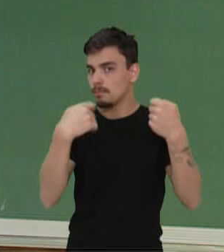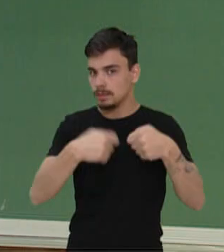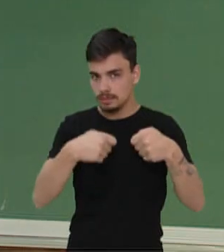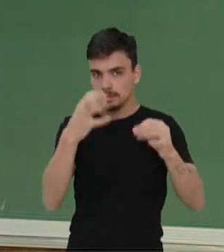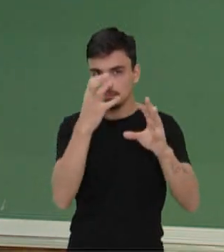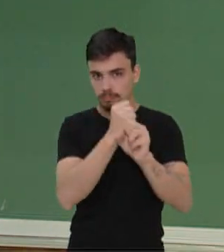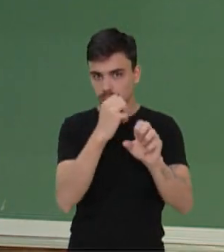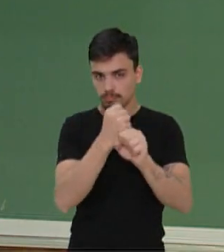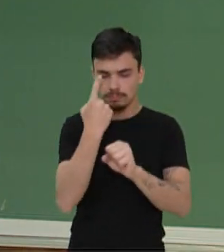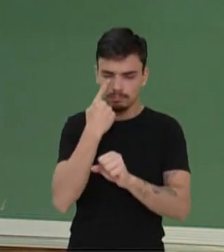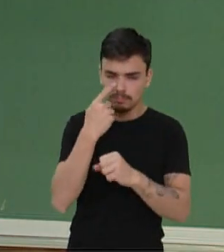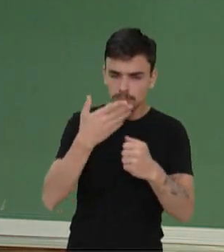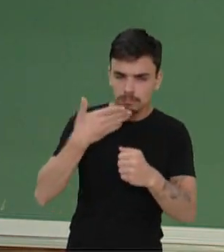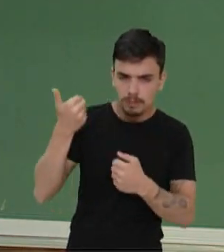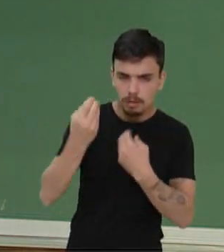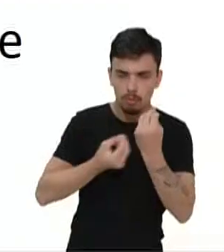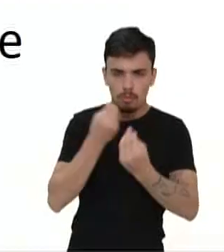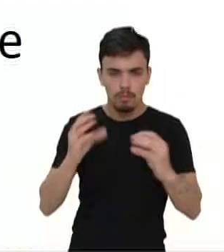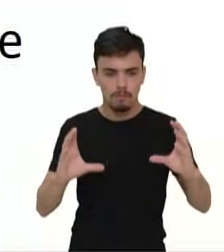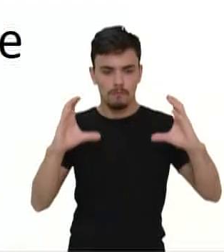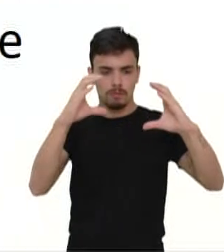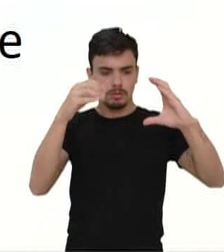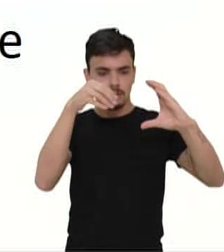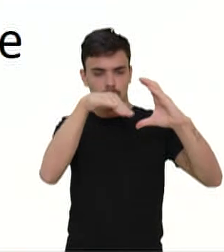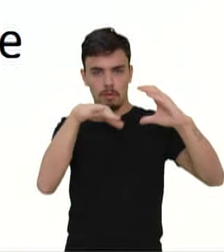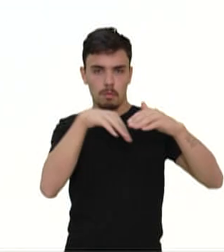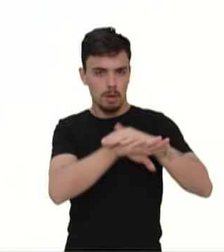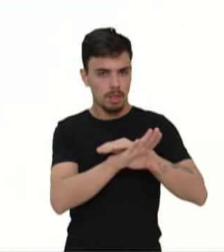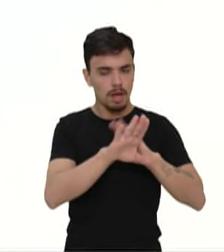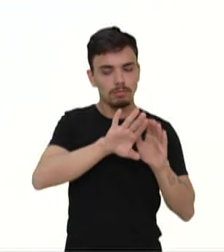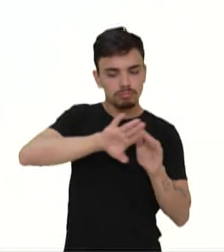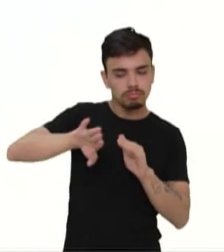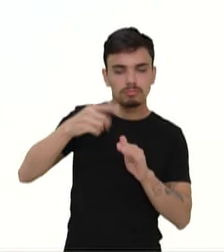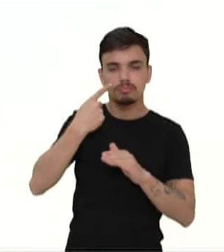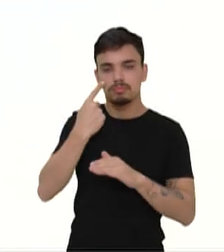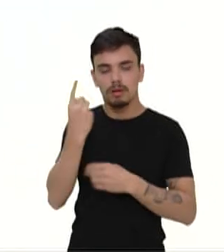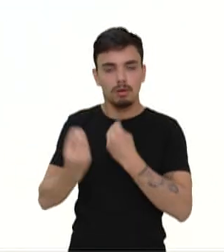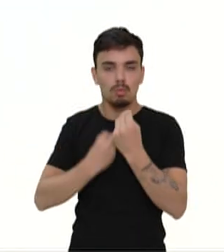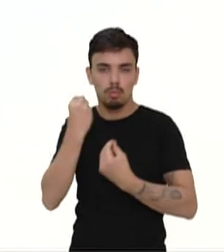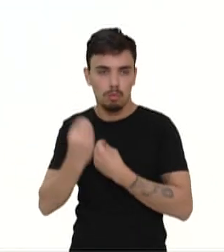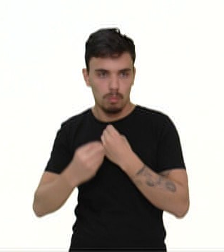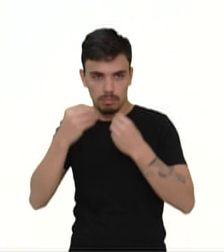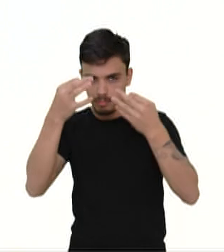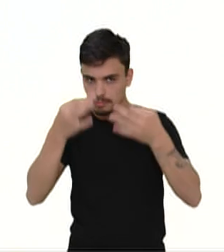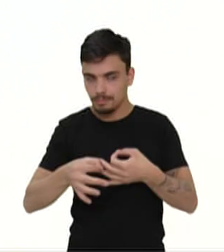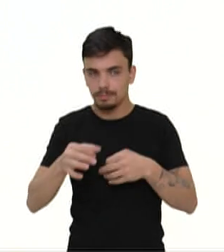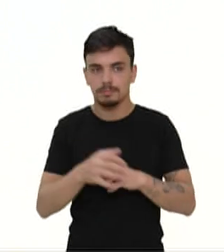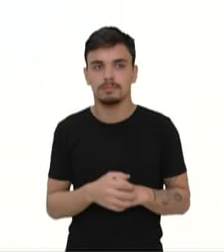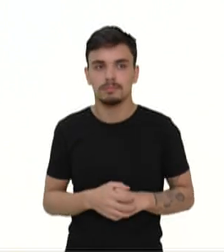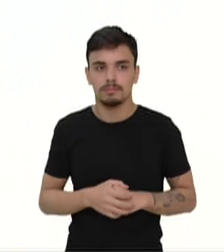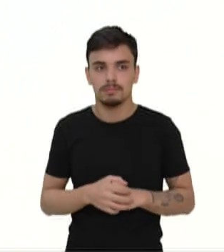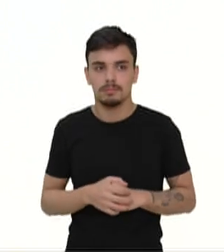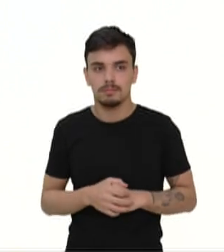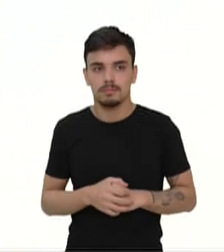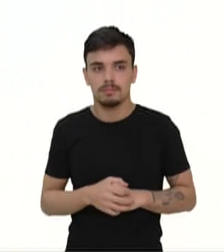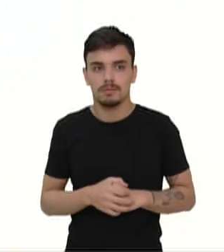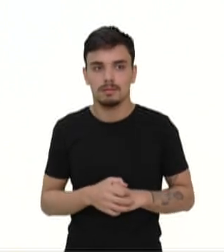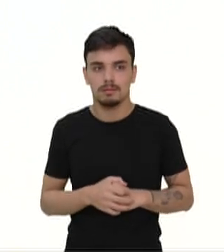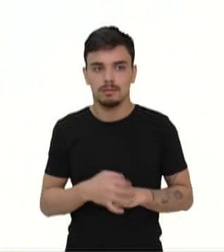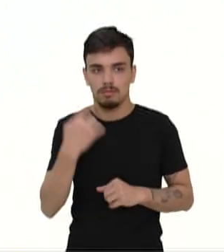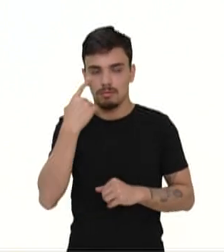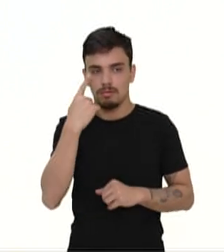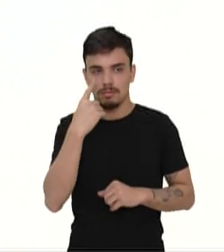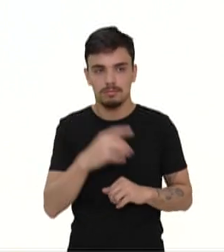Vamos ver isso melhor aqui. Vamos pegar a nossa função, deixar guardadinha ali, para que a gente consiga ver aí, né, o que a gente tem para calcular.